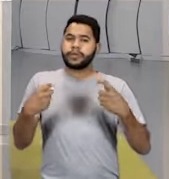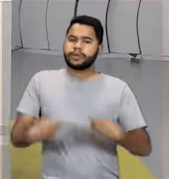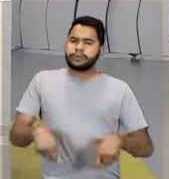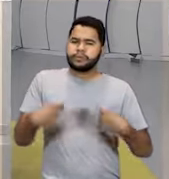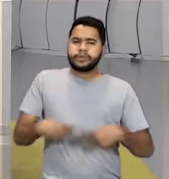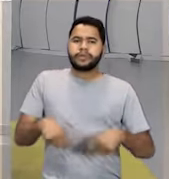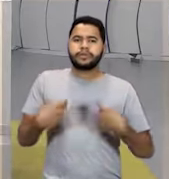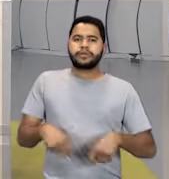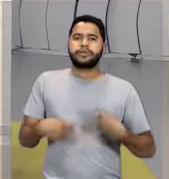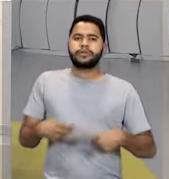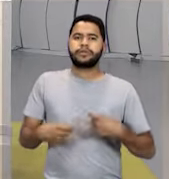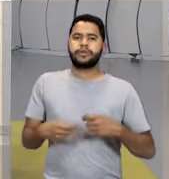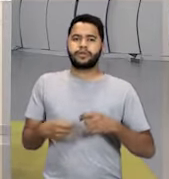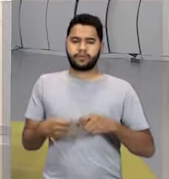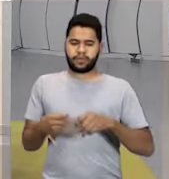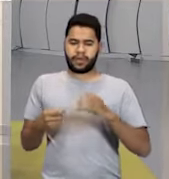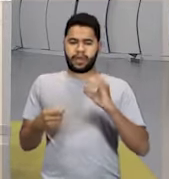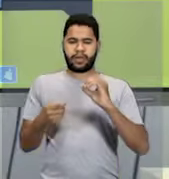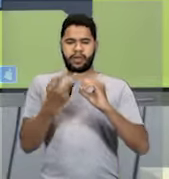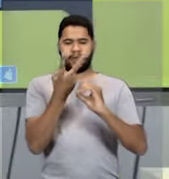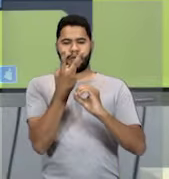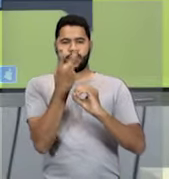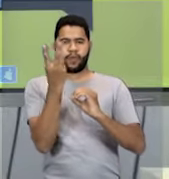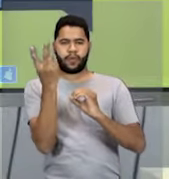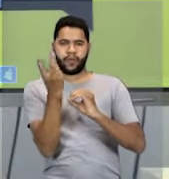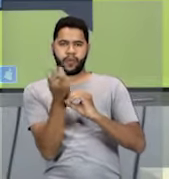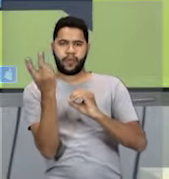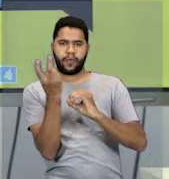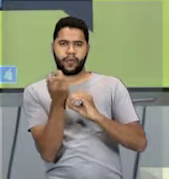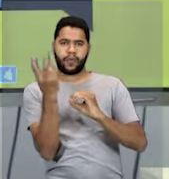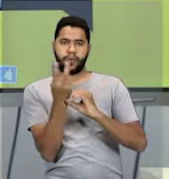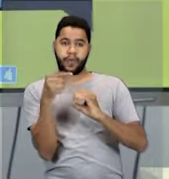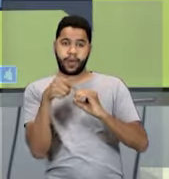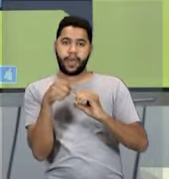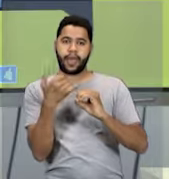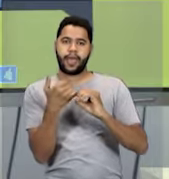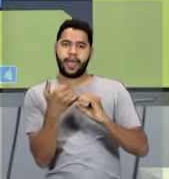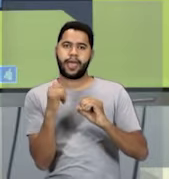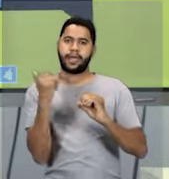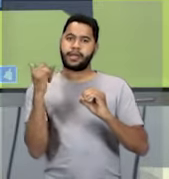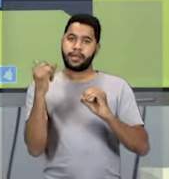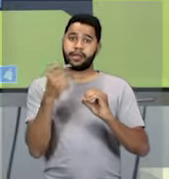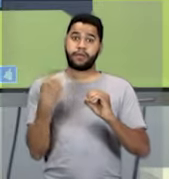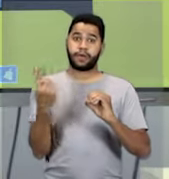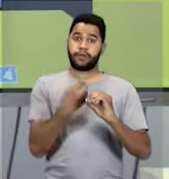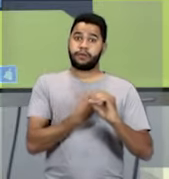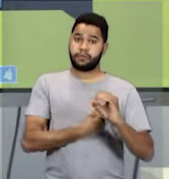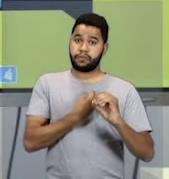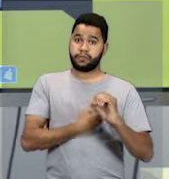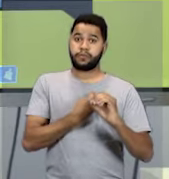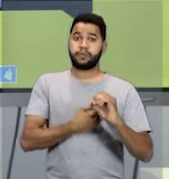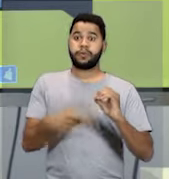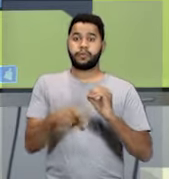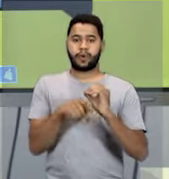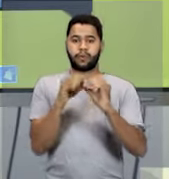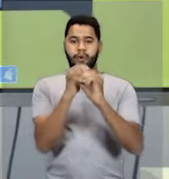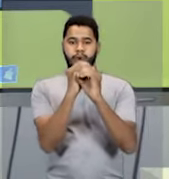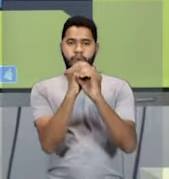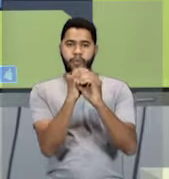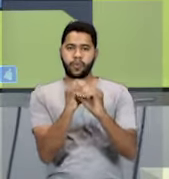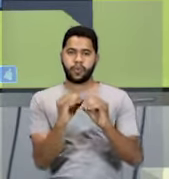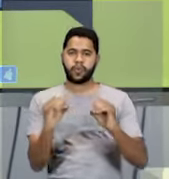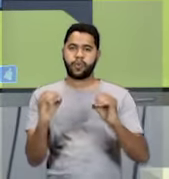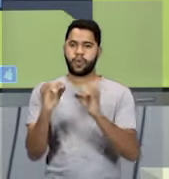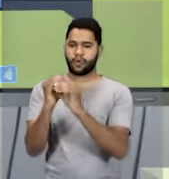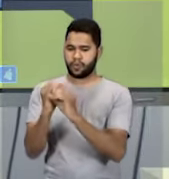ser alimentadas, elas precisam de energia para que a gente viva, porque elas se reproduzem o tempo todo.